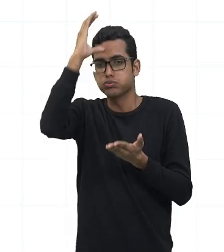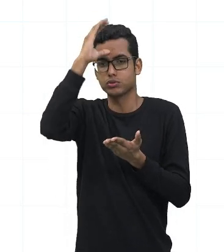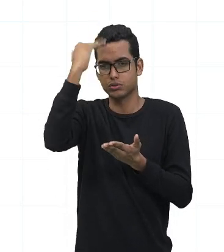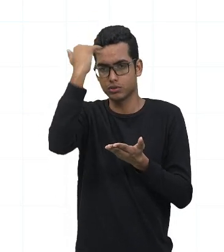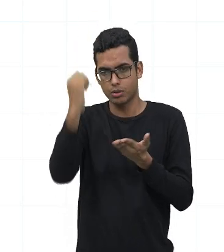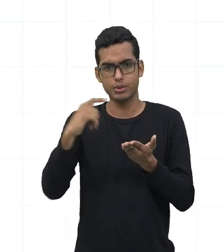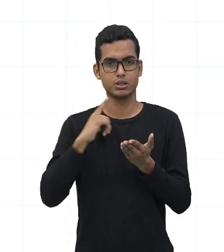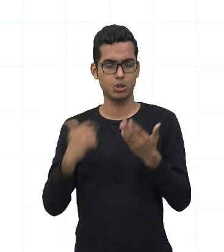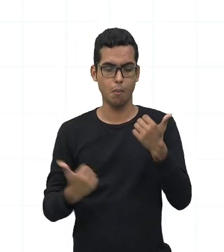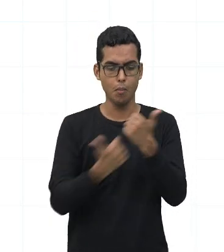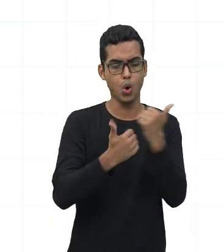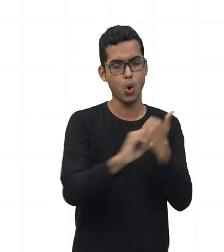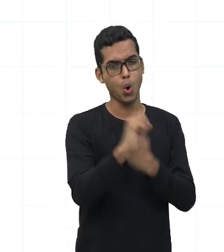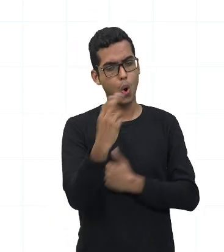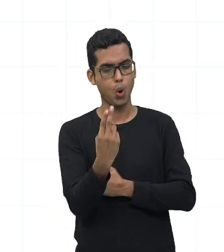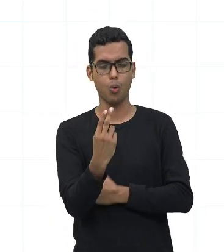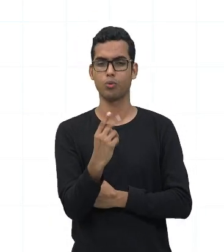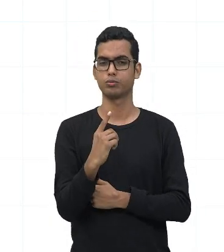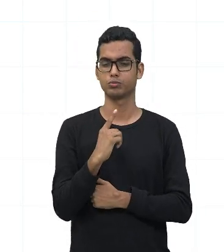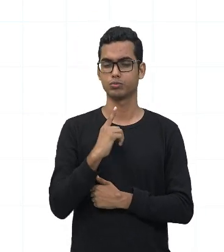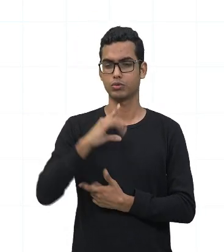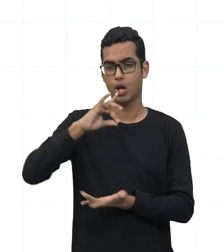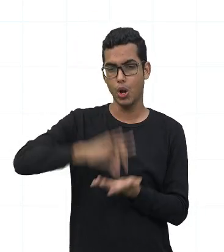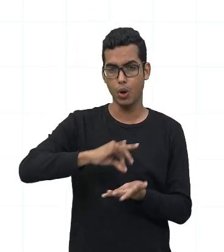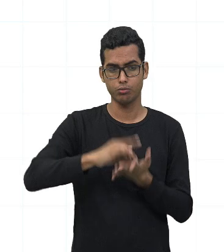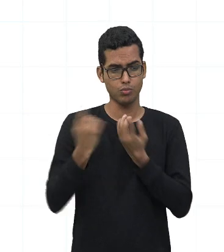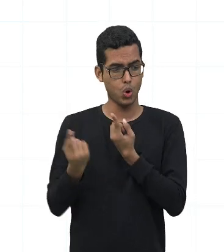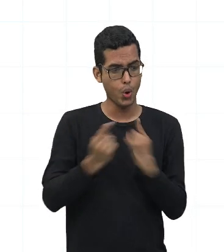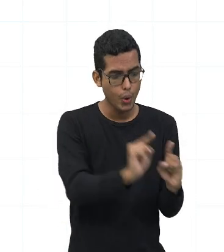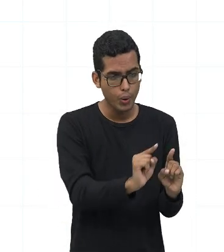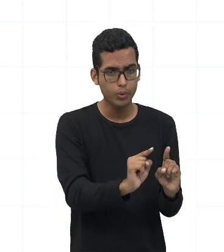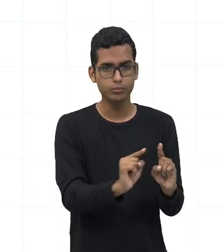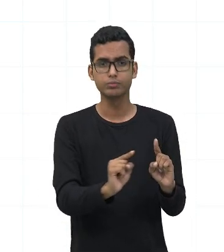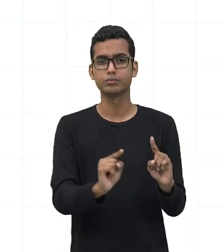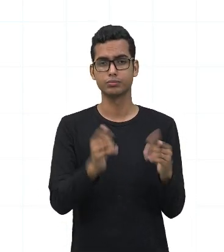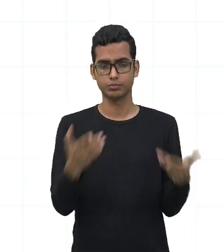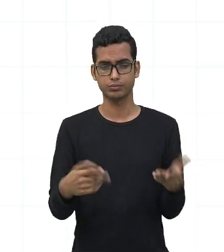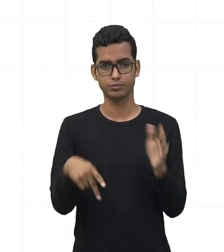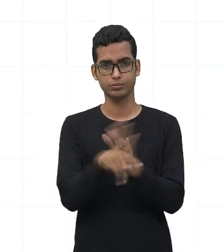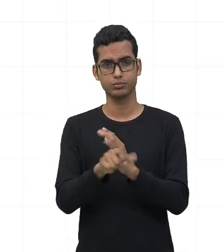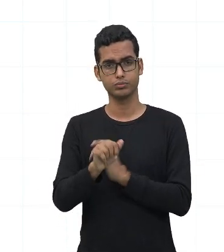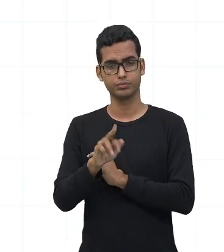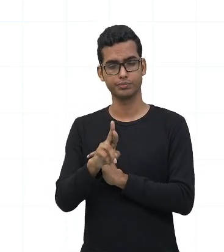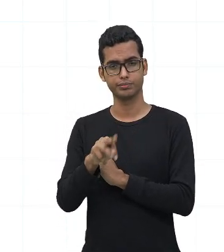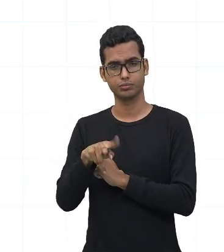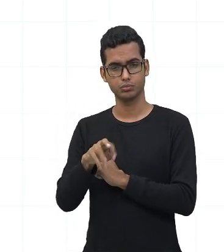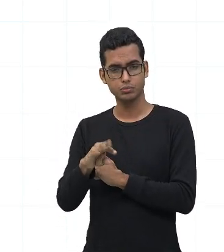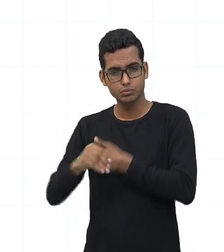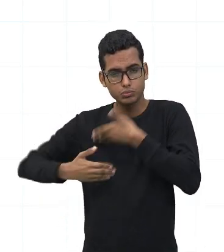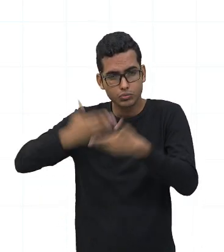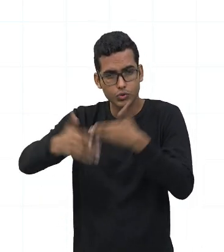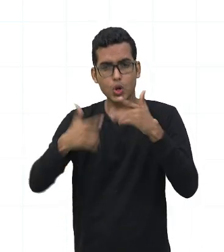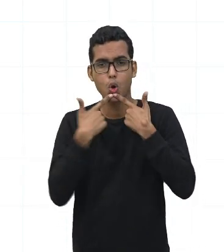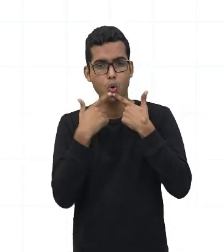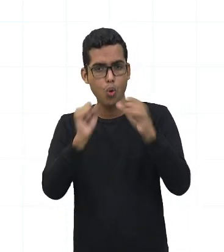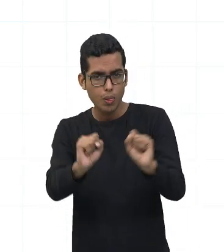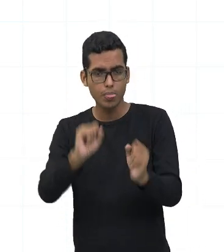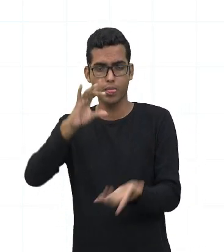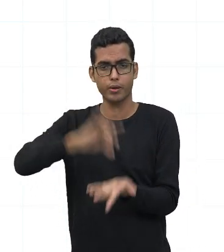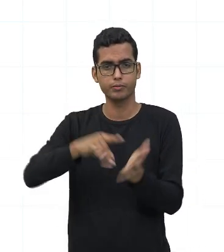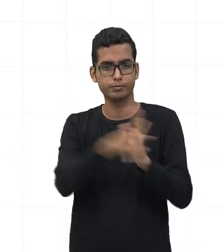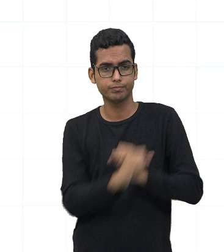sou contra. Então, o que é um argumento? É um processo linguístico que envolve a defesa de